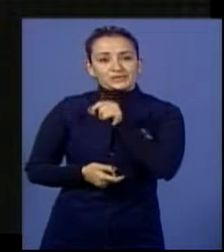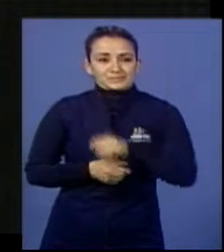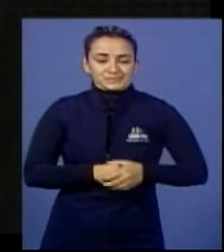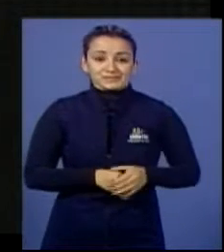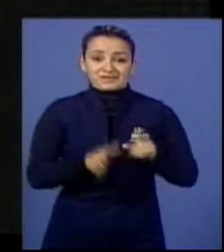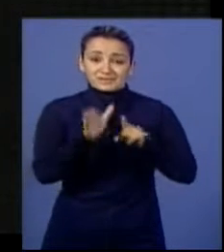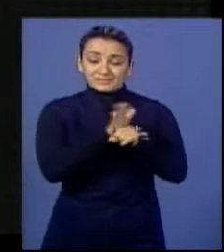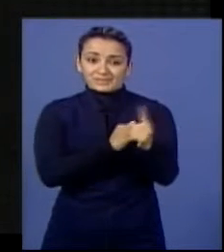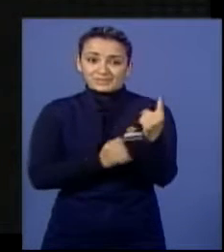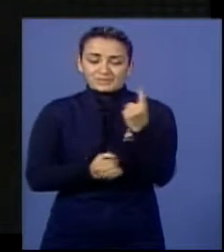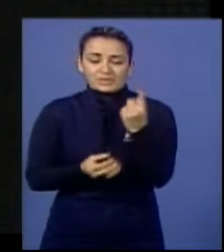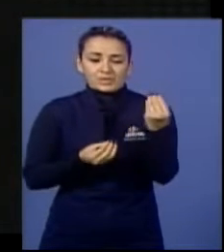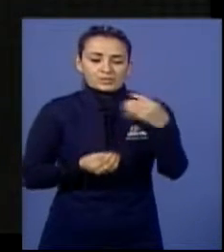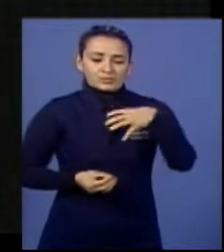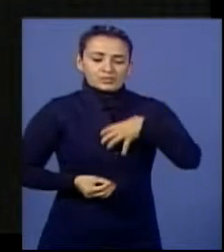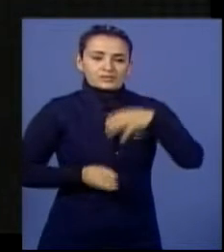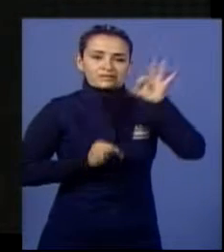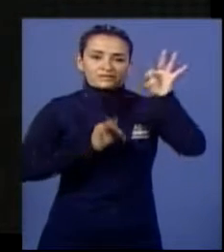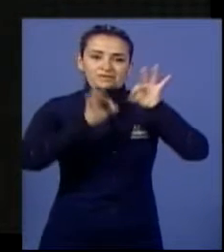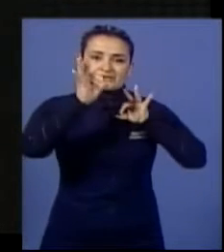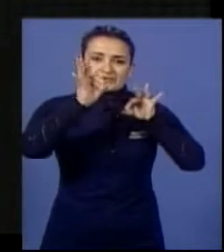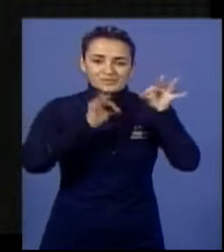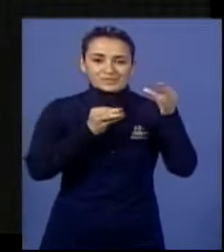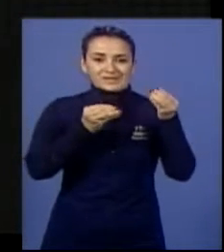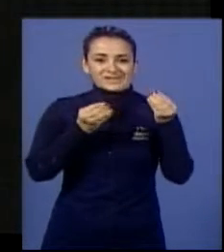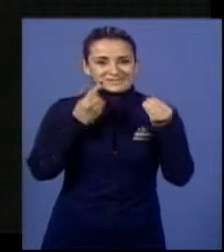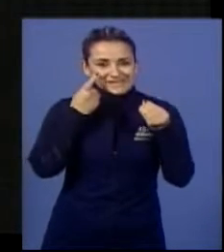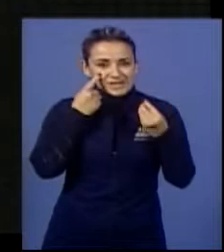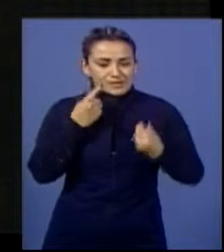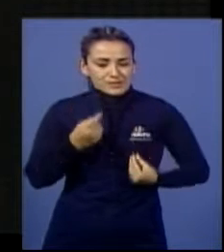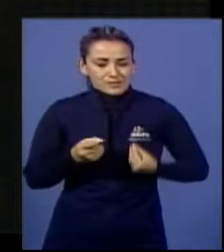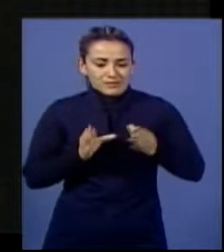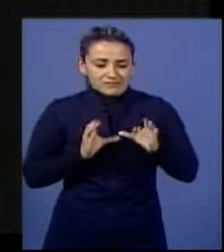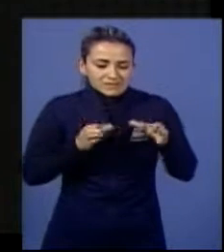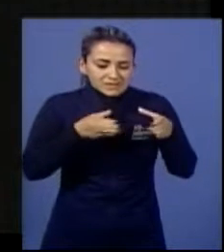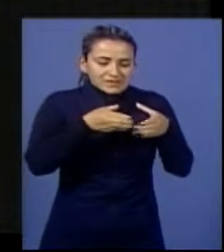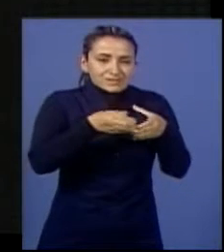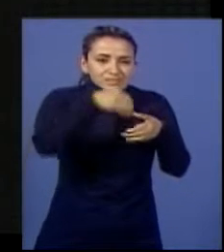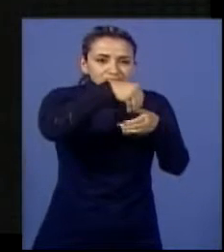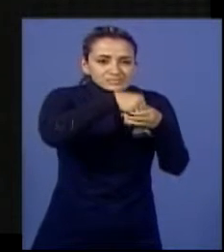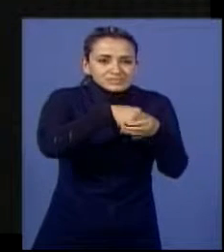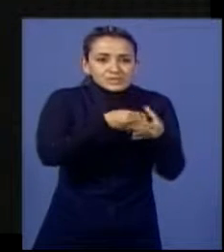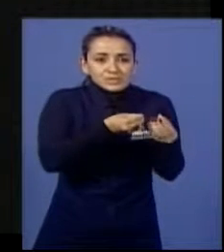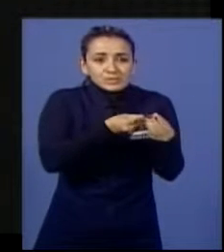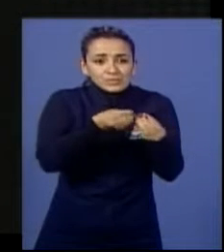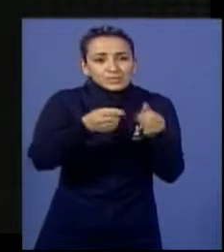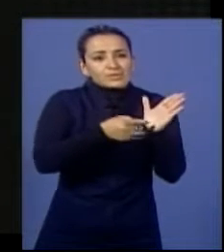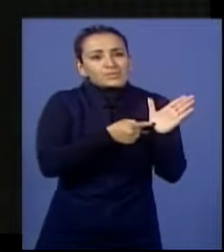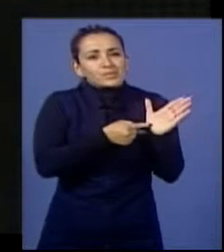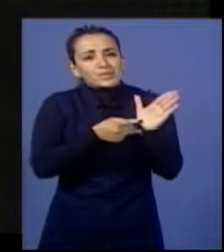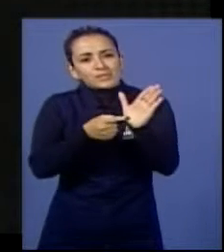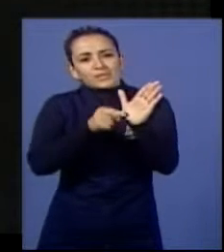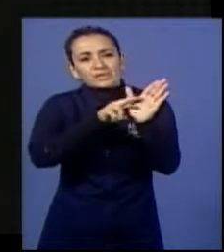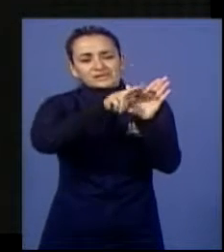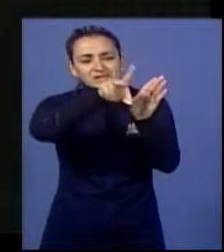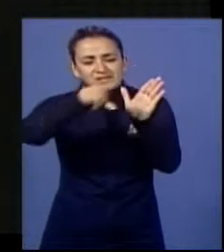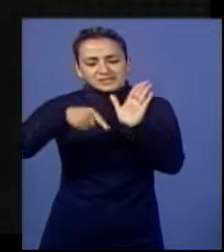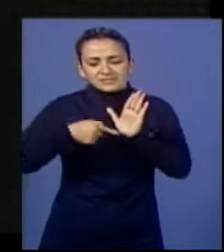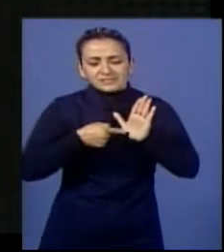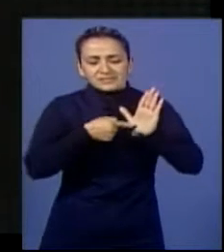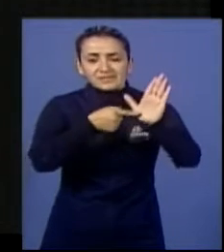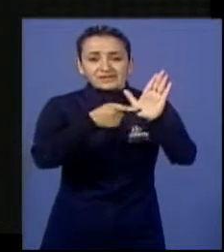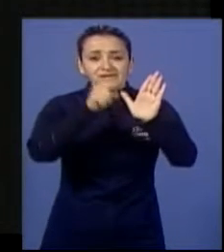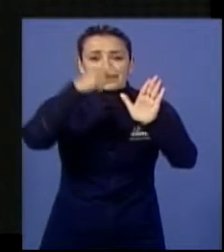aí, ó. Uma forma de organização de um sistema biológico é a presença de sinais diversos utilizados pelos indivíduos para